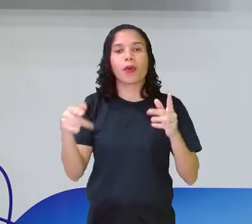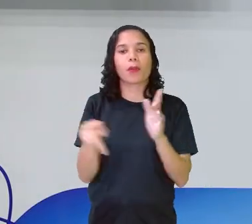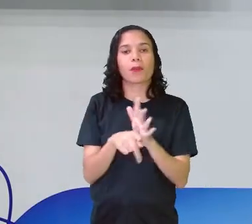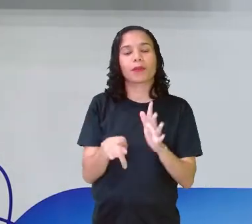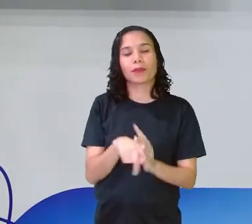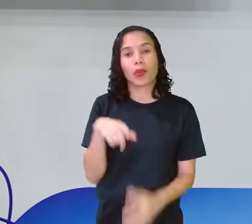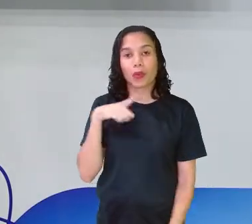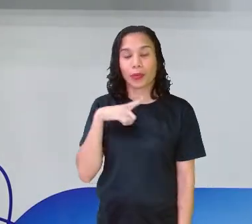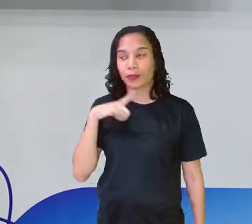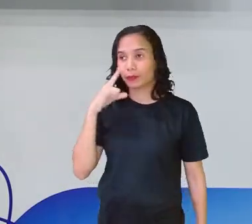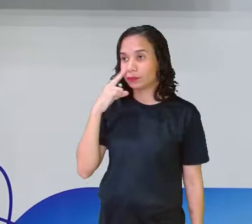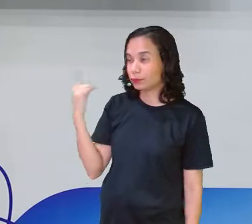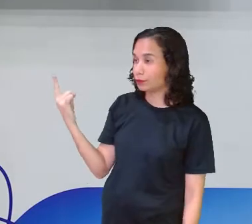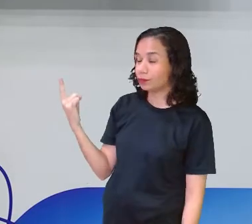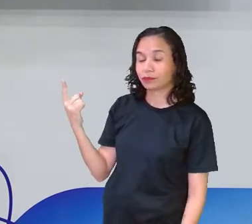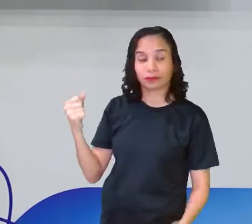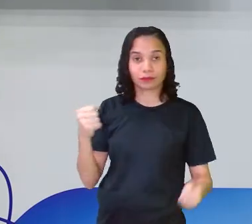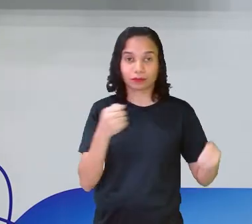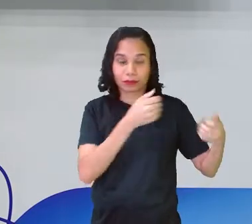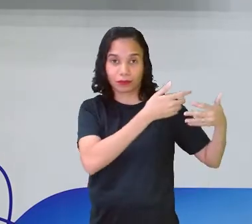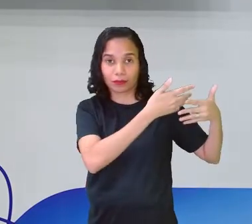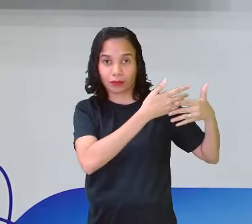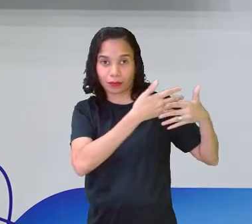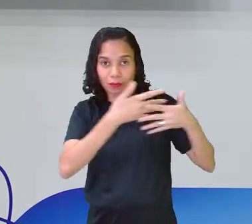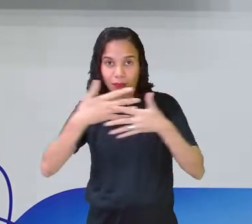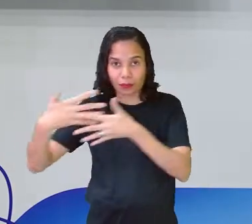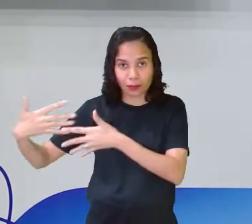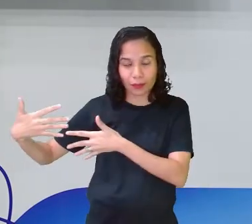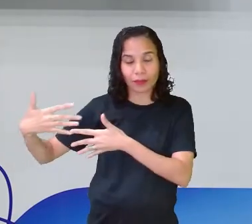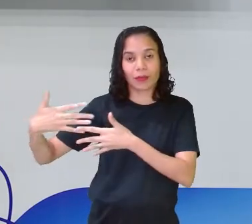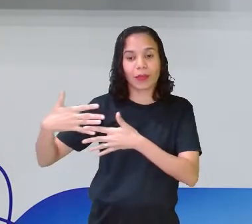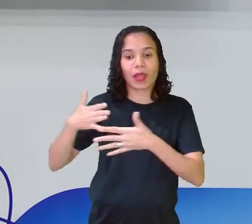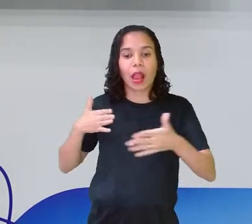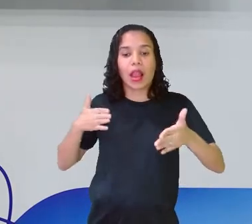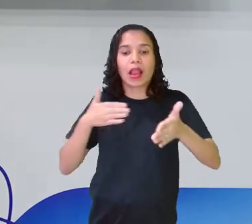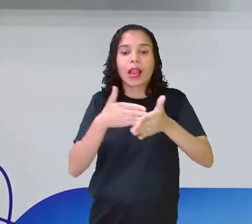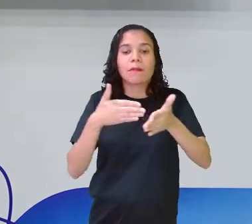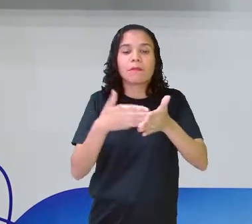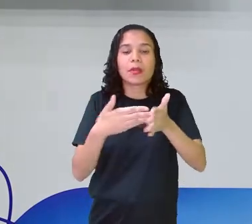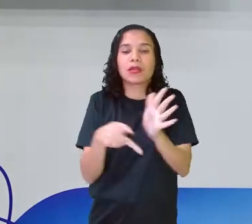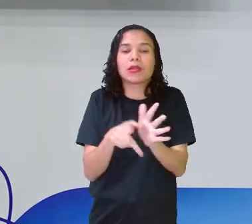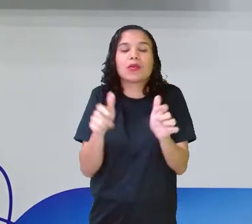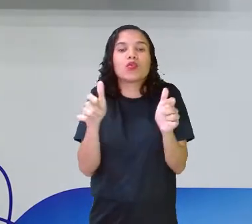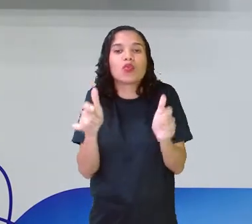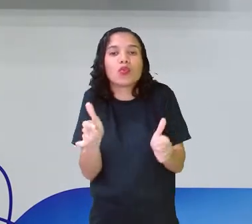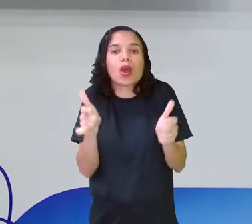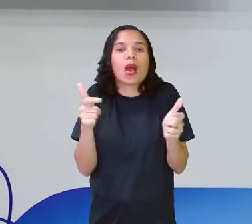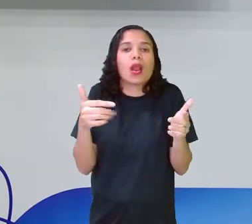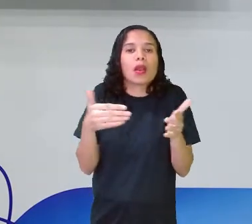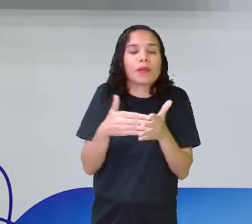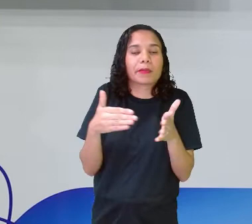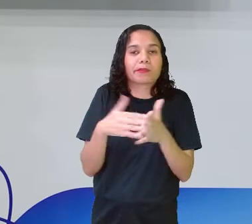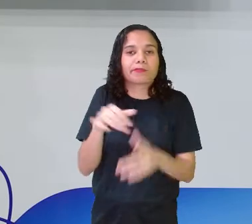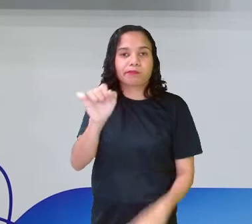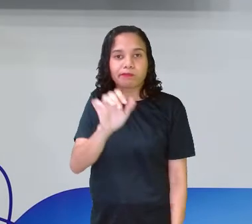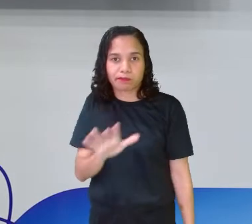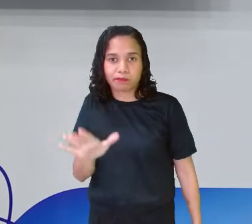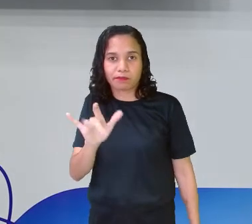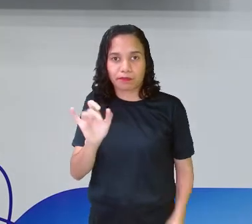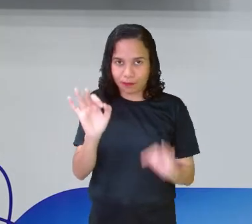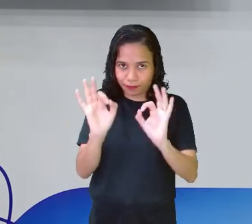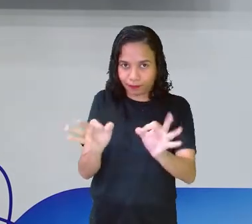eu tenho uma cerca, né? Que faz a delimitação do lugar, do terreno.